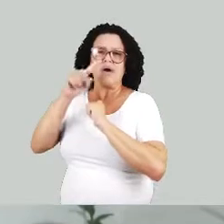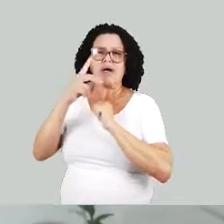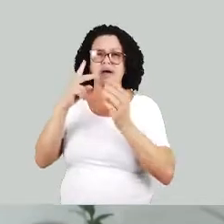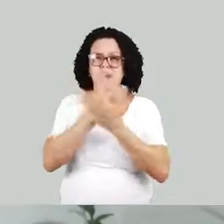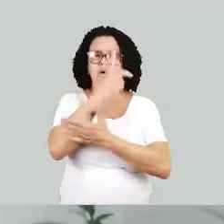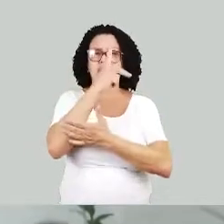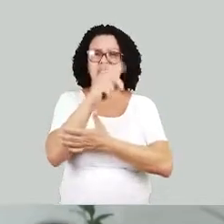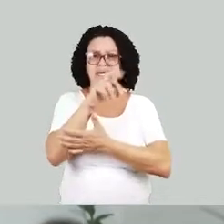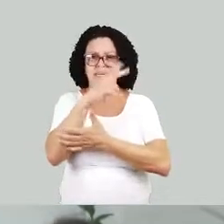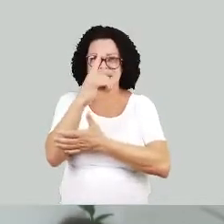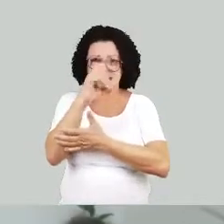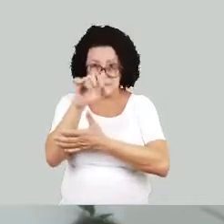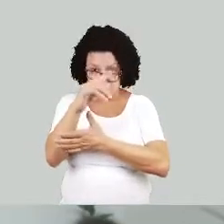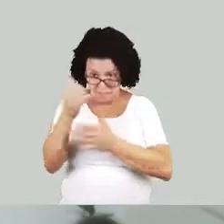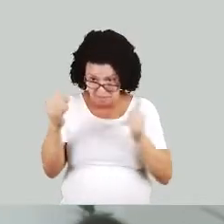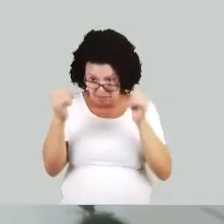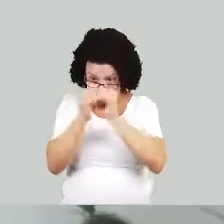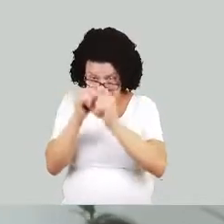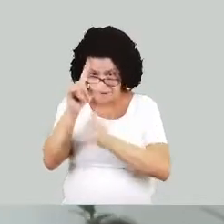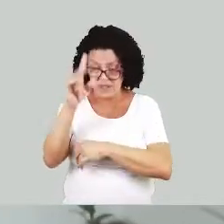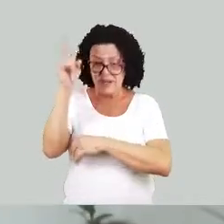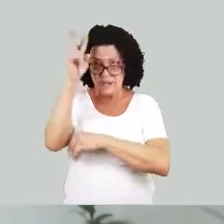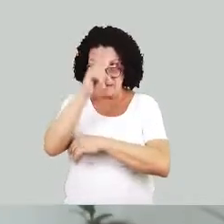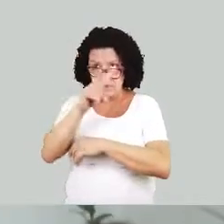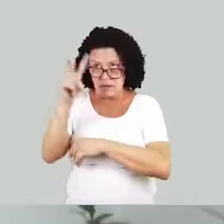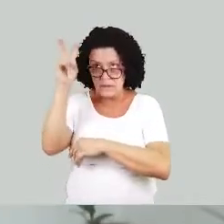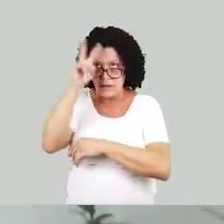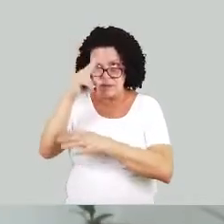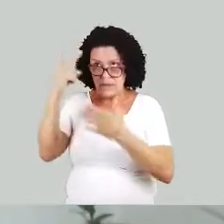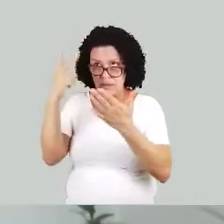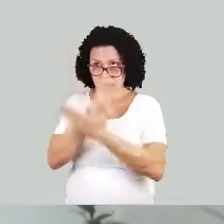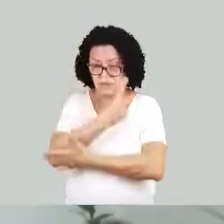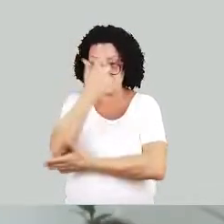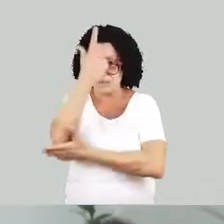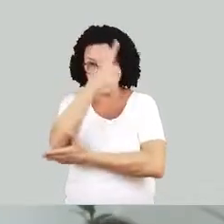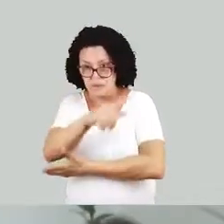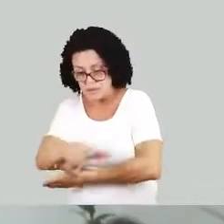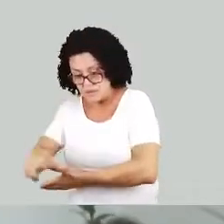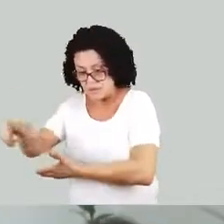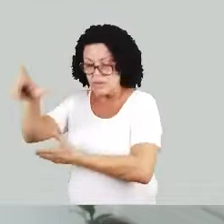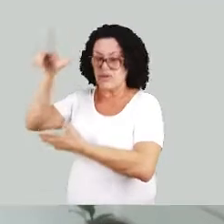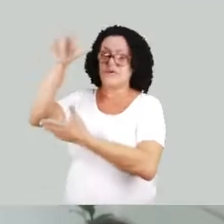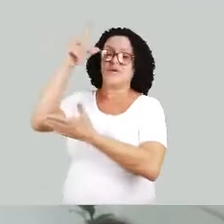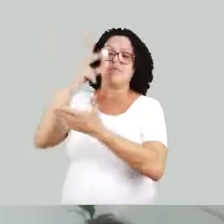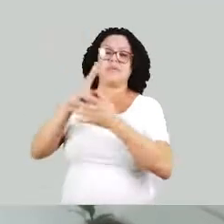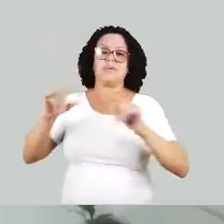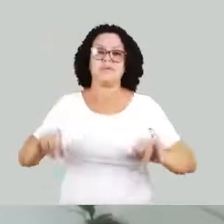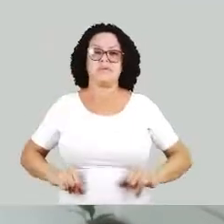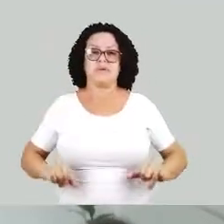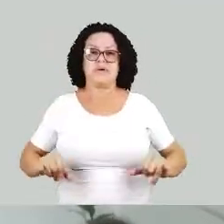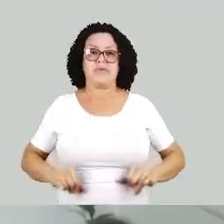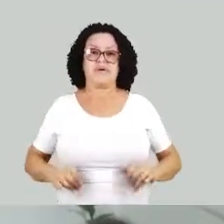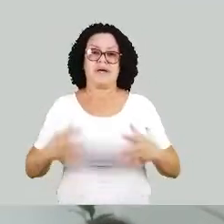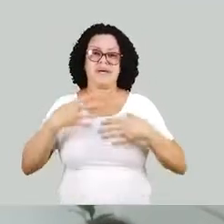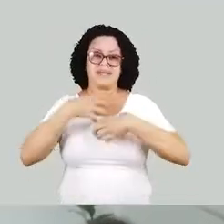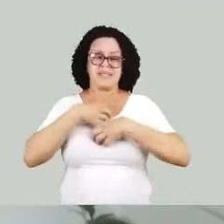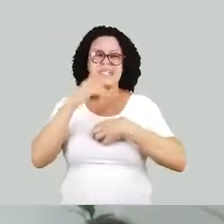perdão é o fato da gente relembrar do que aconteceu, mas sem sofrimento e sem